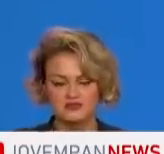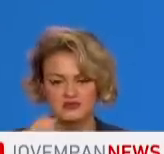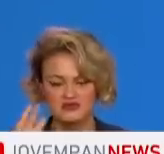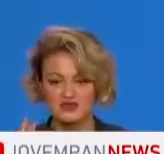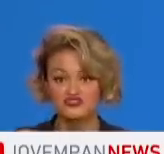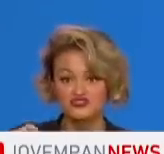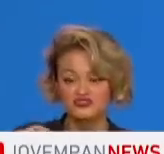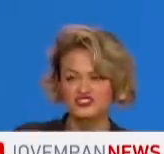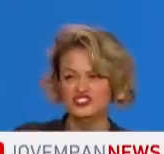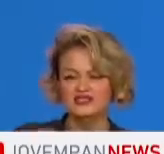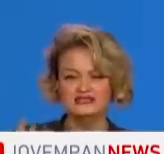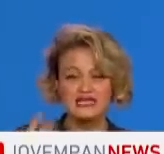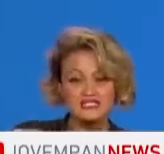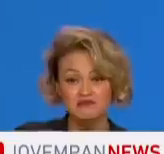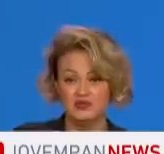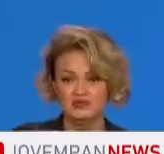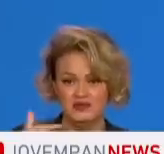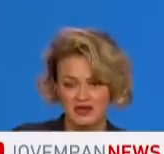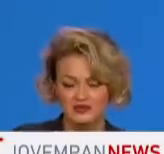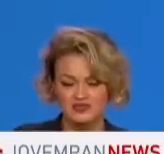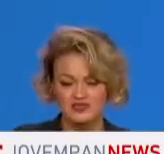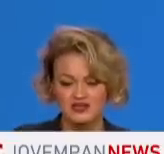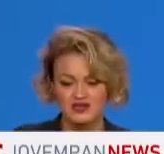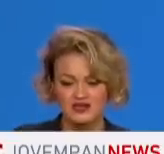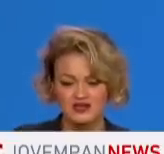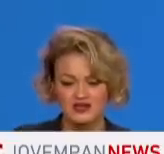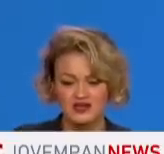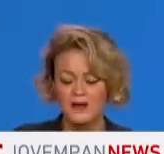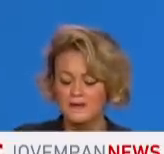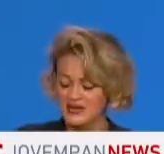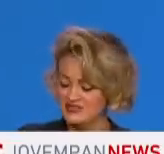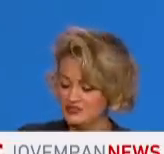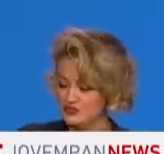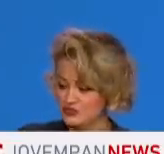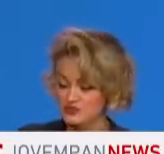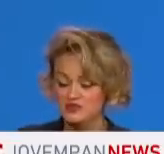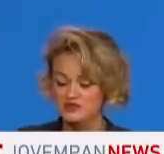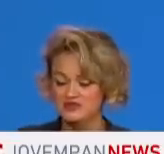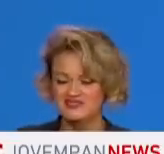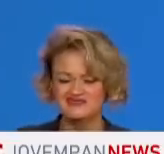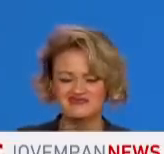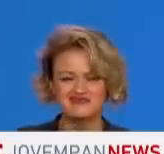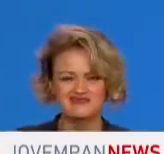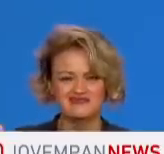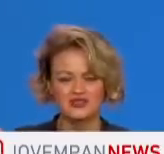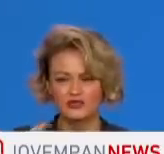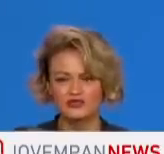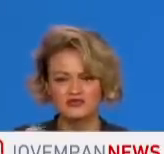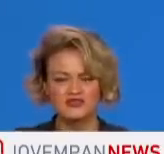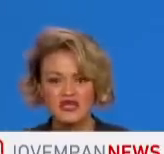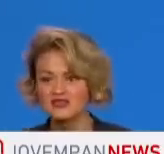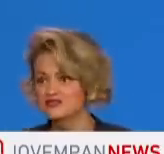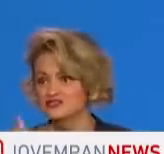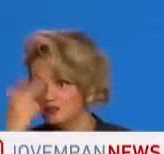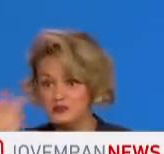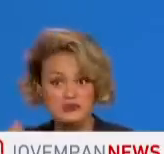trabalhadores, chegou a 82 mil trabalhadores em 2006, em 2010. Agora acabou outra vez.